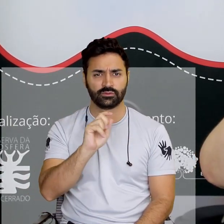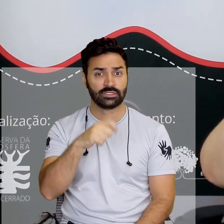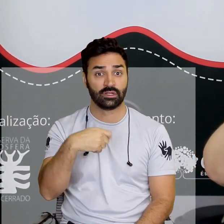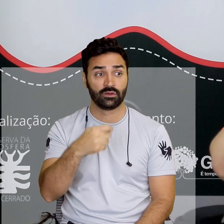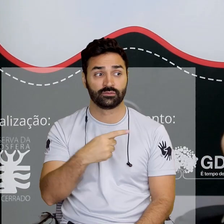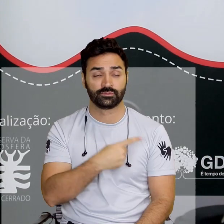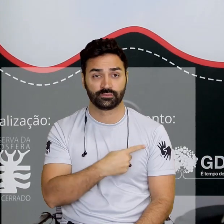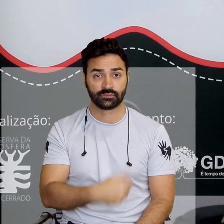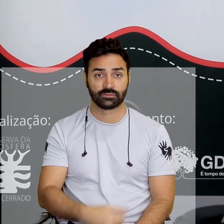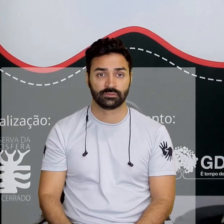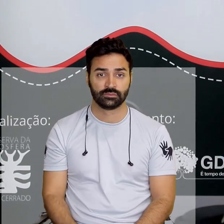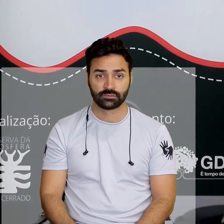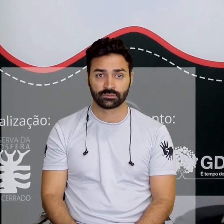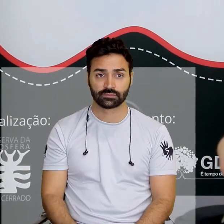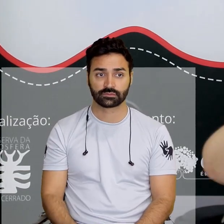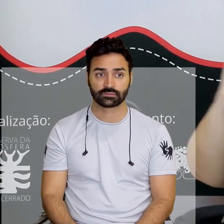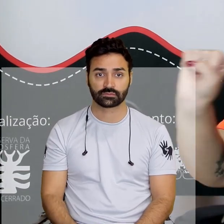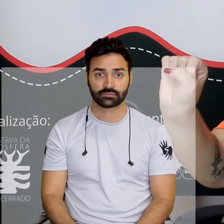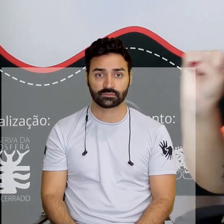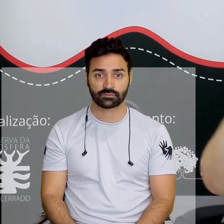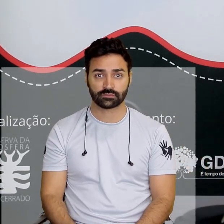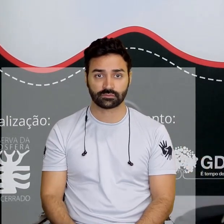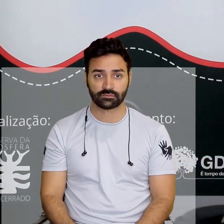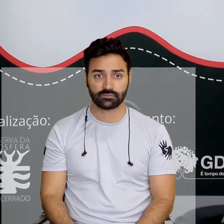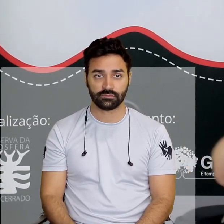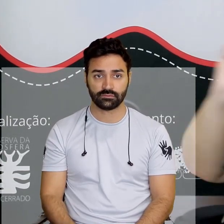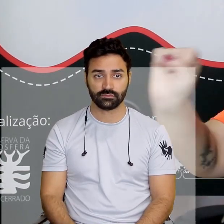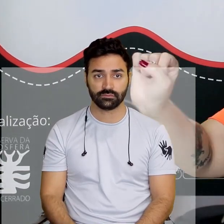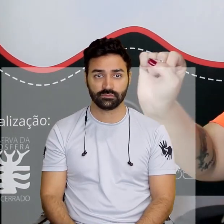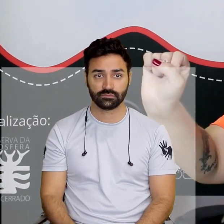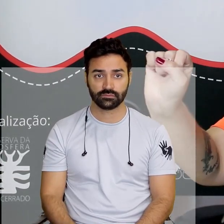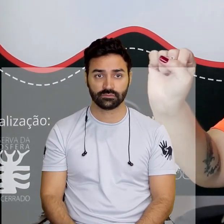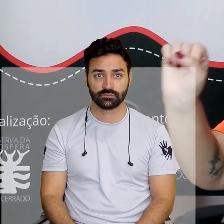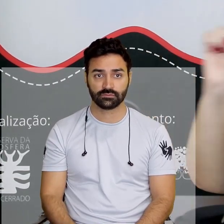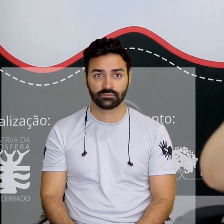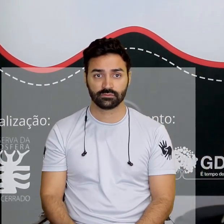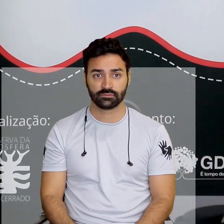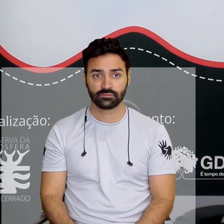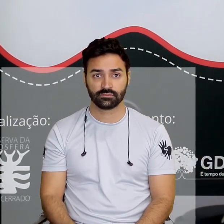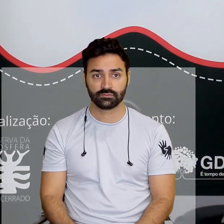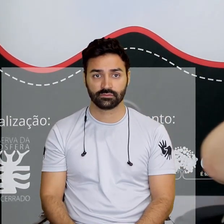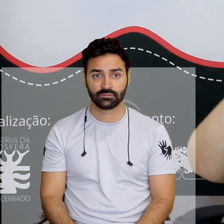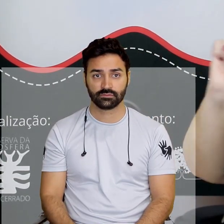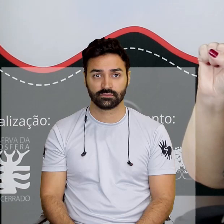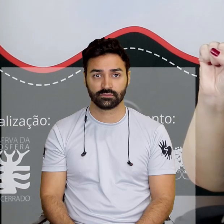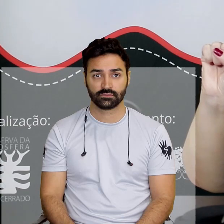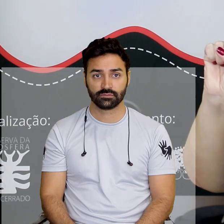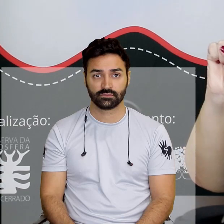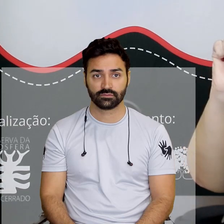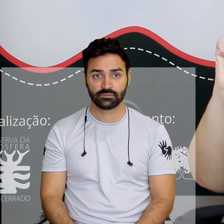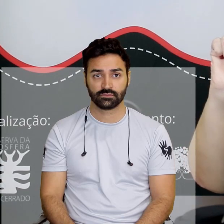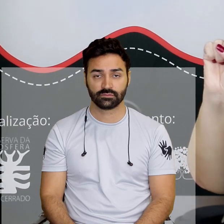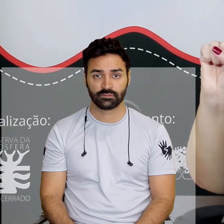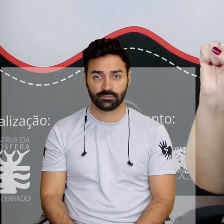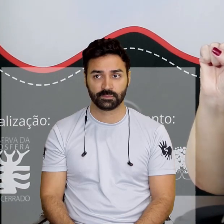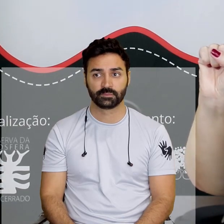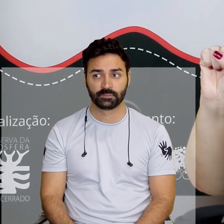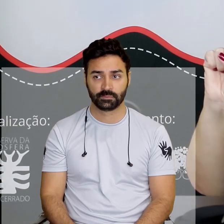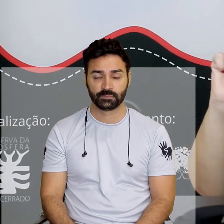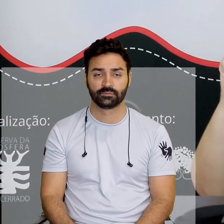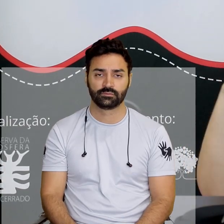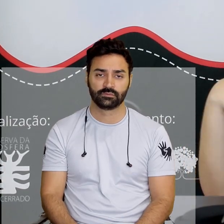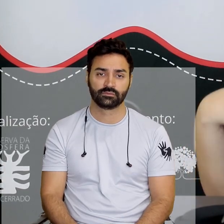mão fechada de um lado para o outro, de dentro para fora, tá? Sogro ou